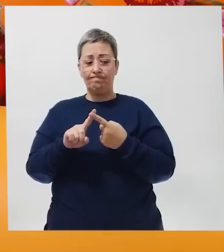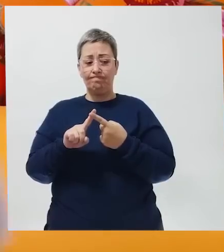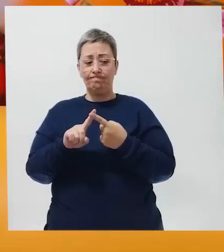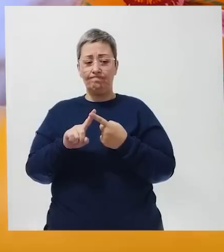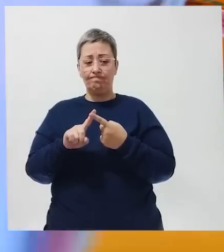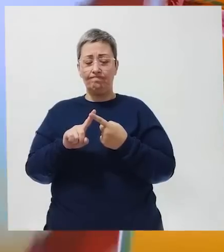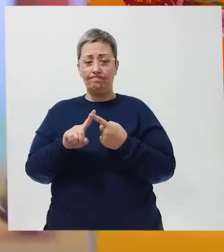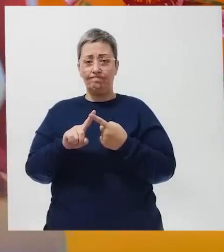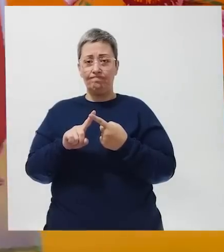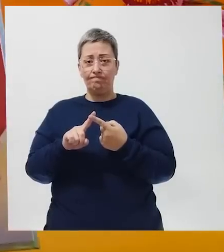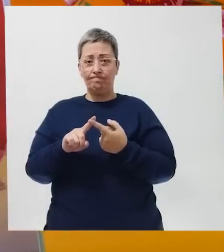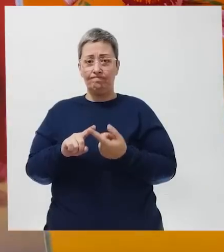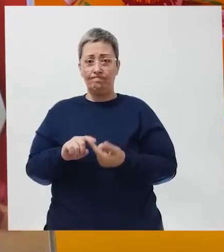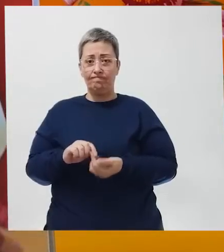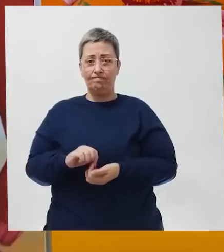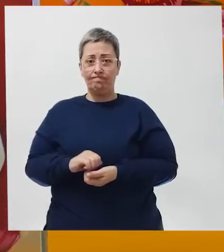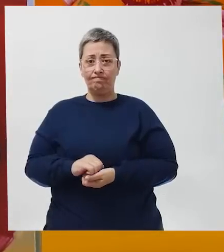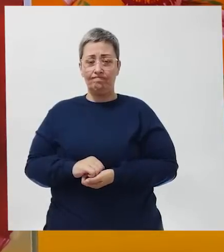contas.